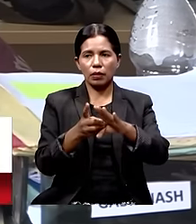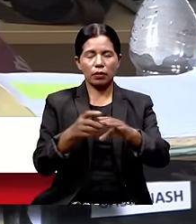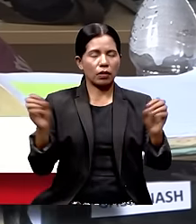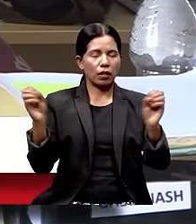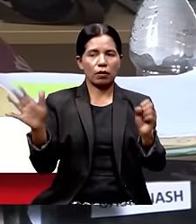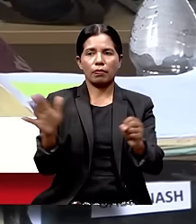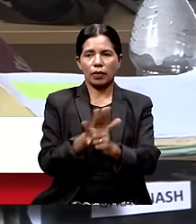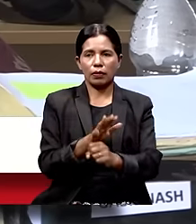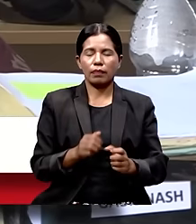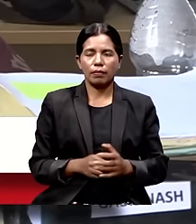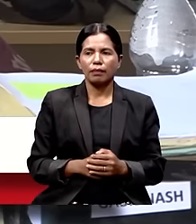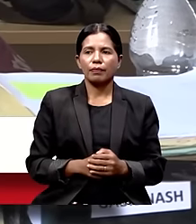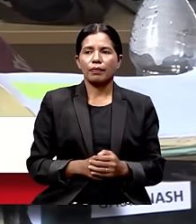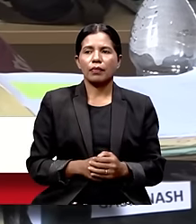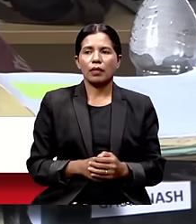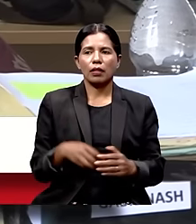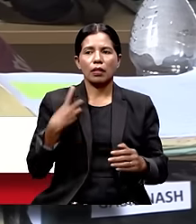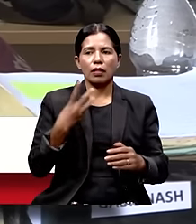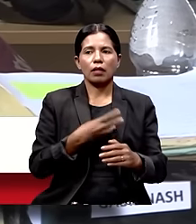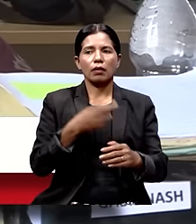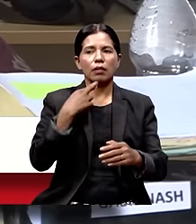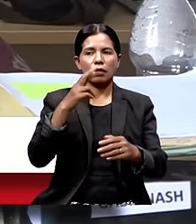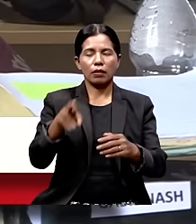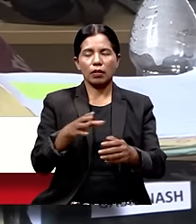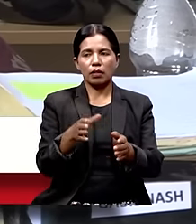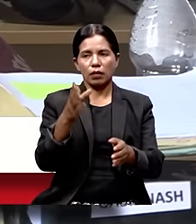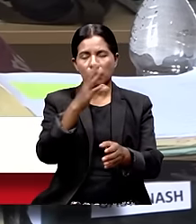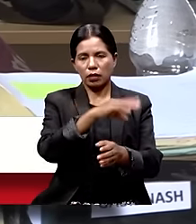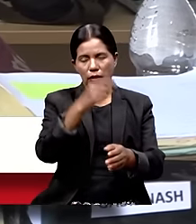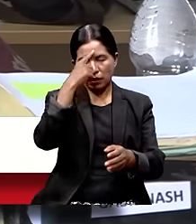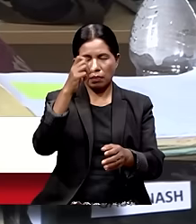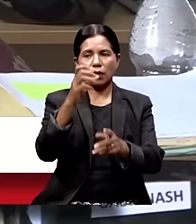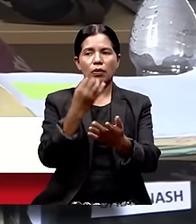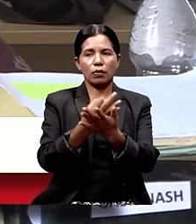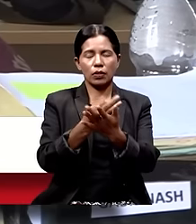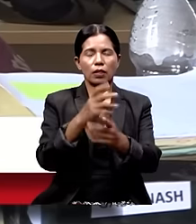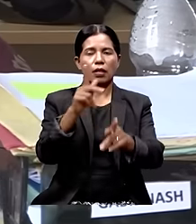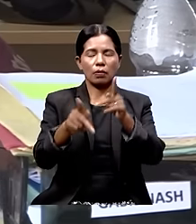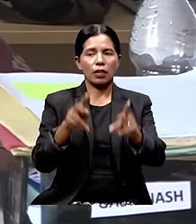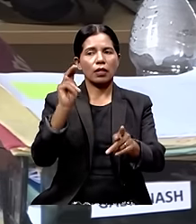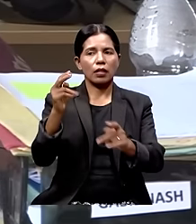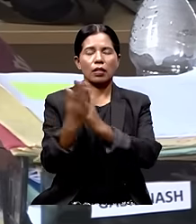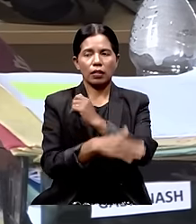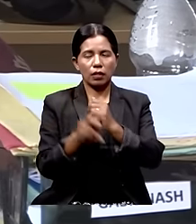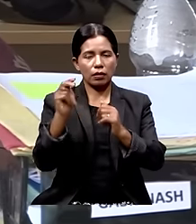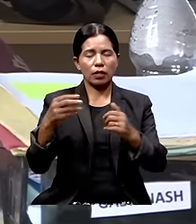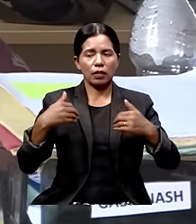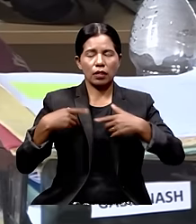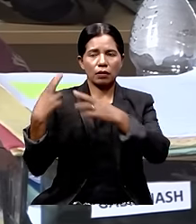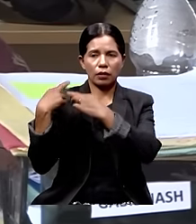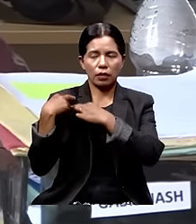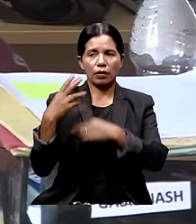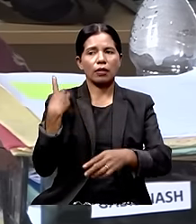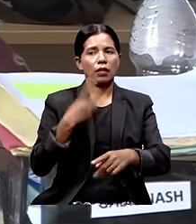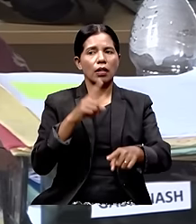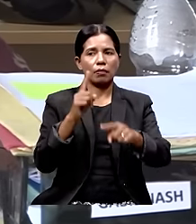completo. Ami harus bilang tiba di kerja tama osen. Oh ni anasang ni yang. Dia harus mengenal demoral. Tal vez no